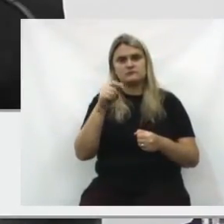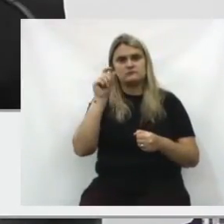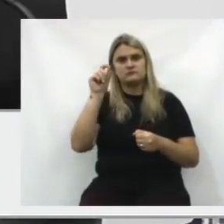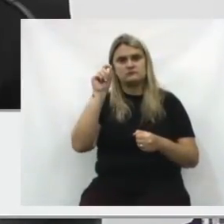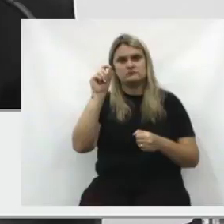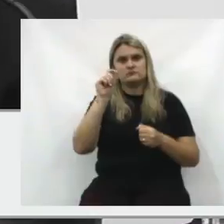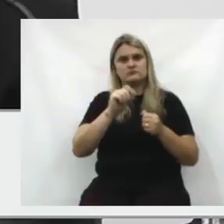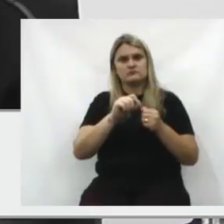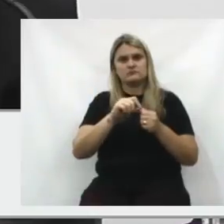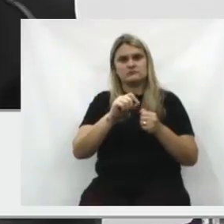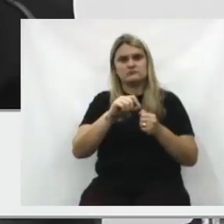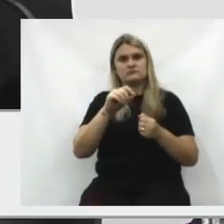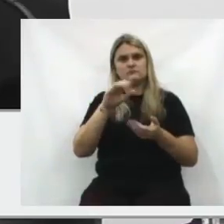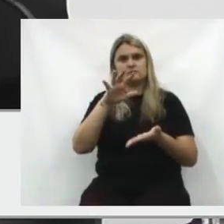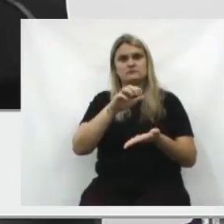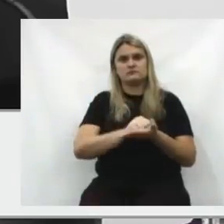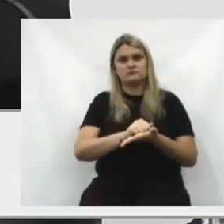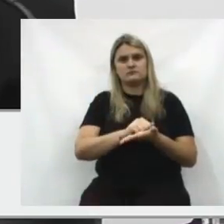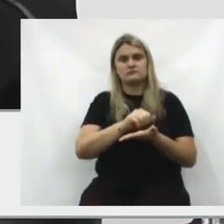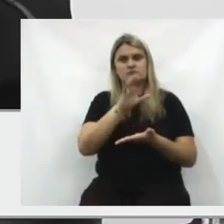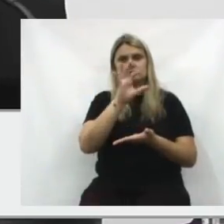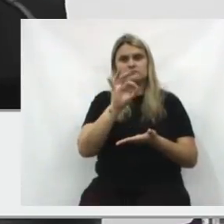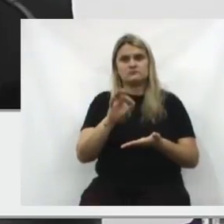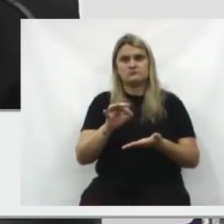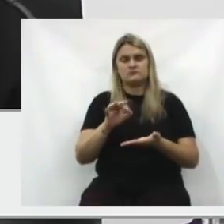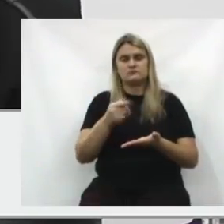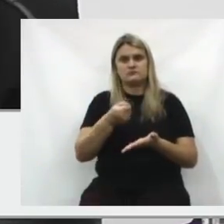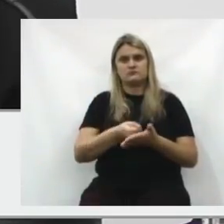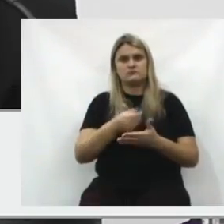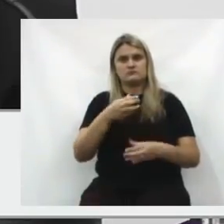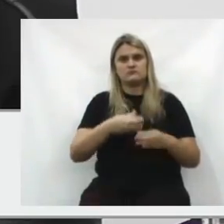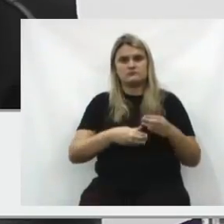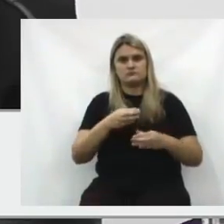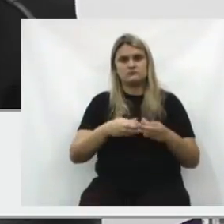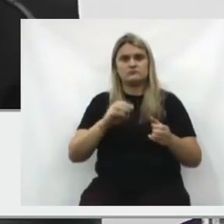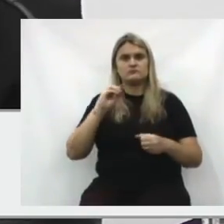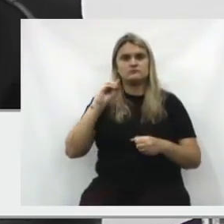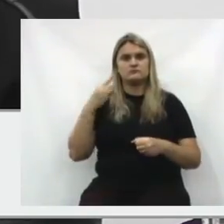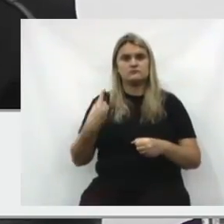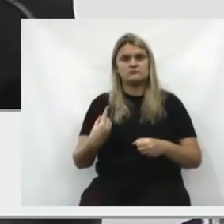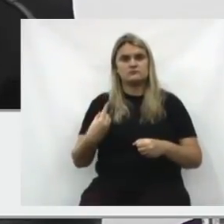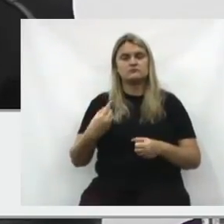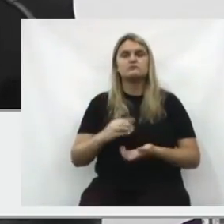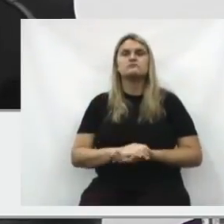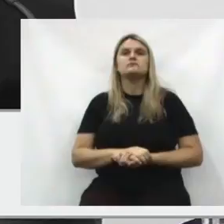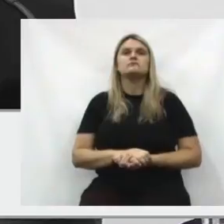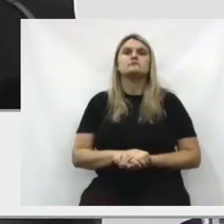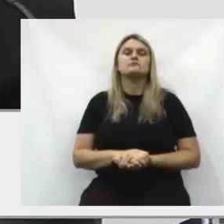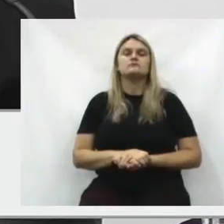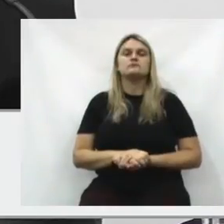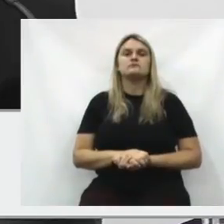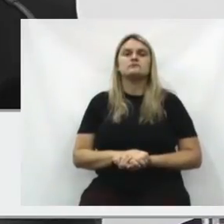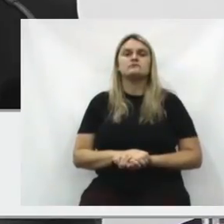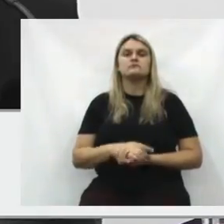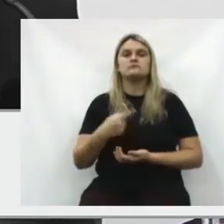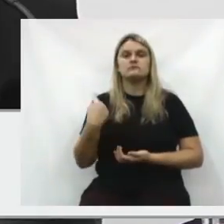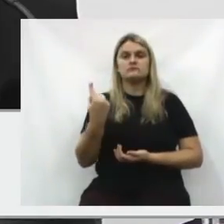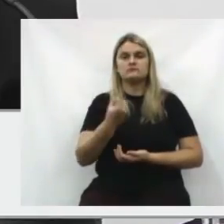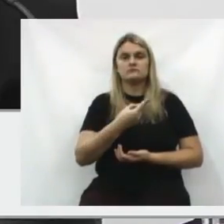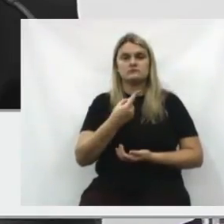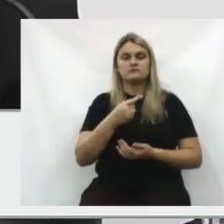correção a respeito de quem fez lá a taxa de inscrição para o concurso para advogado da